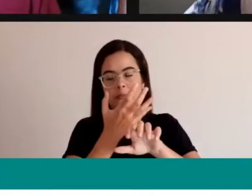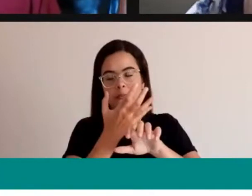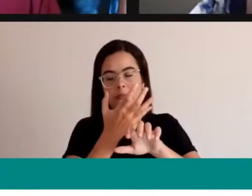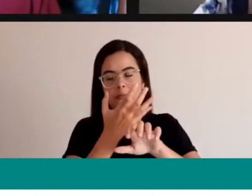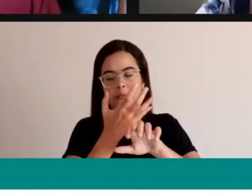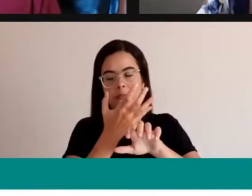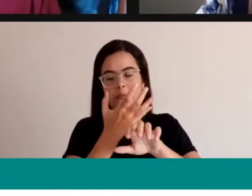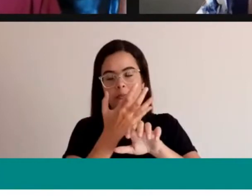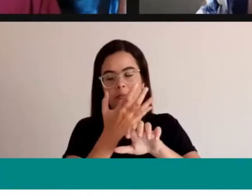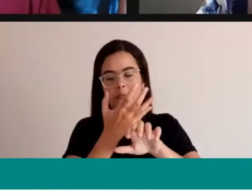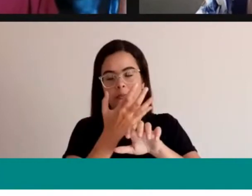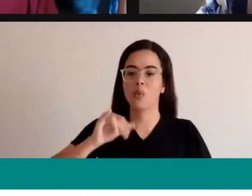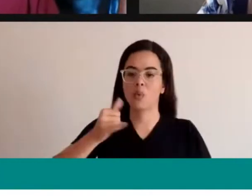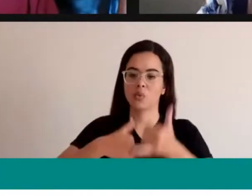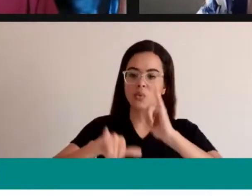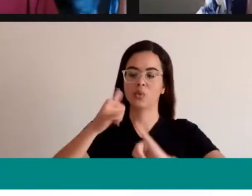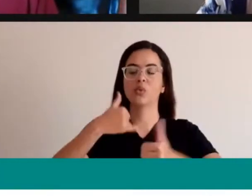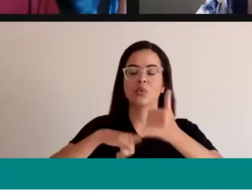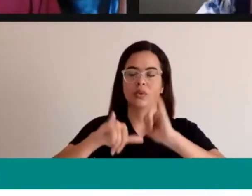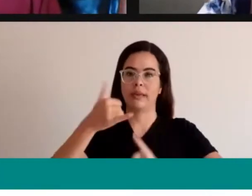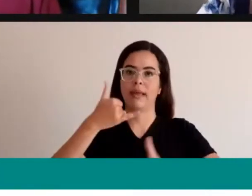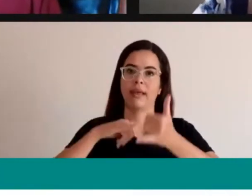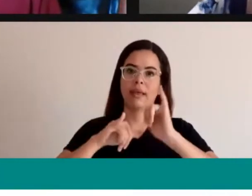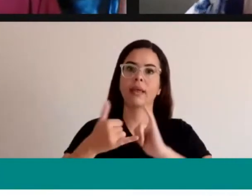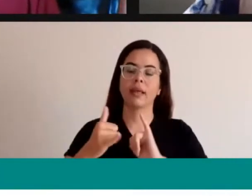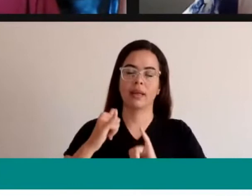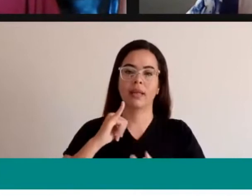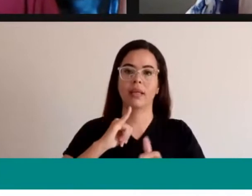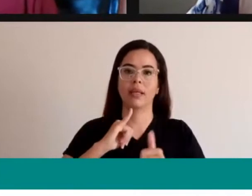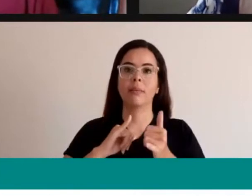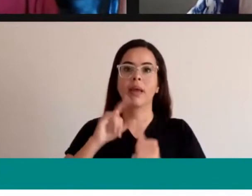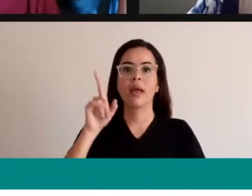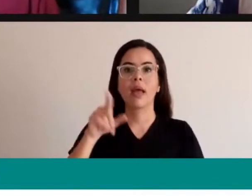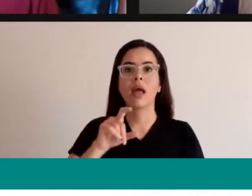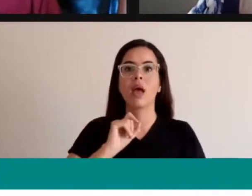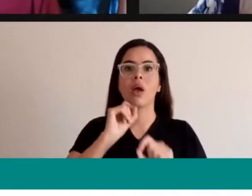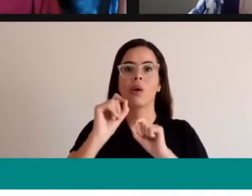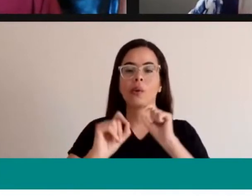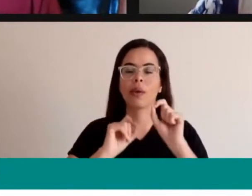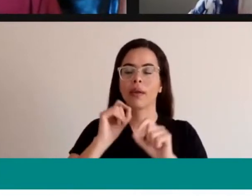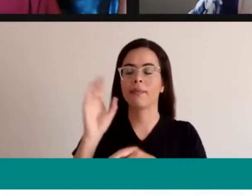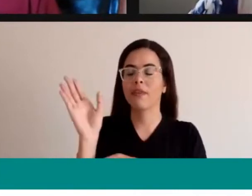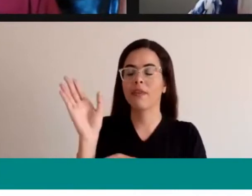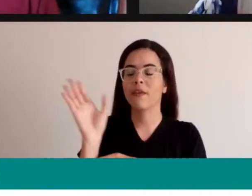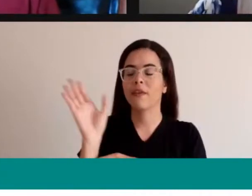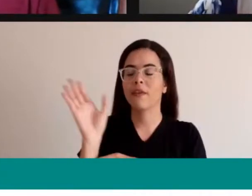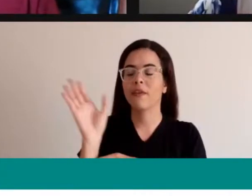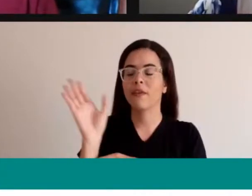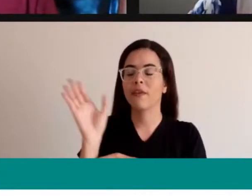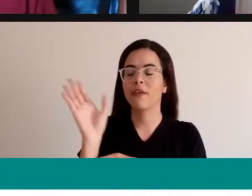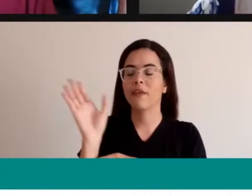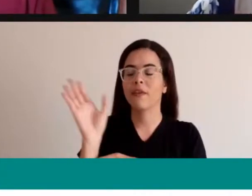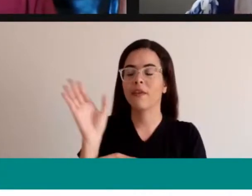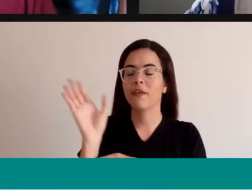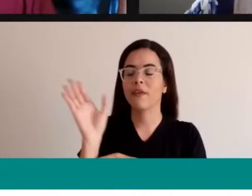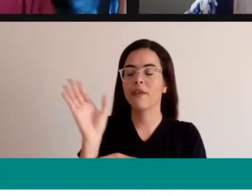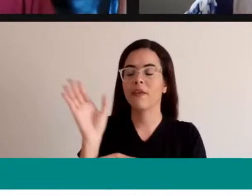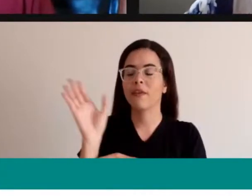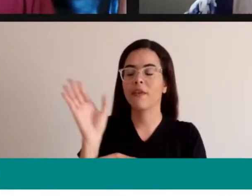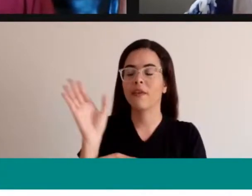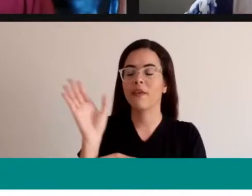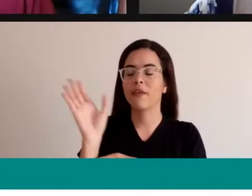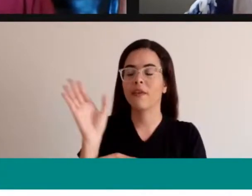na química, poderia ser bastante utilizado, é trazer vídeos e imagens acompanhando, por exemplo, alguns